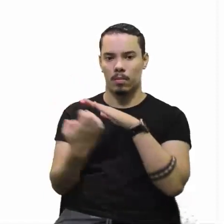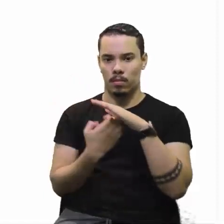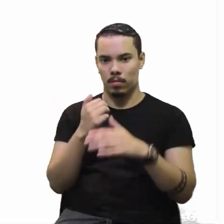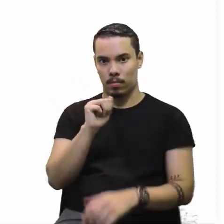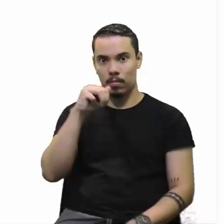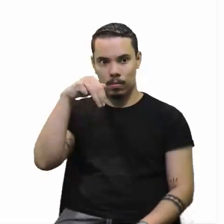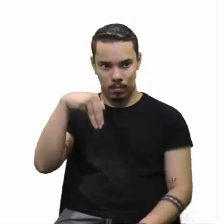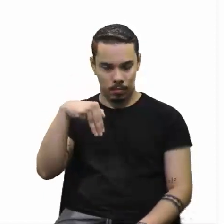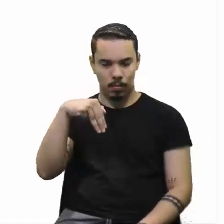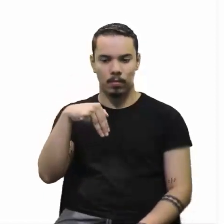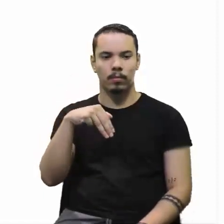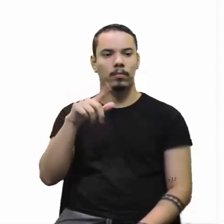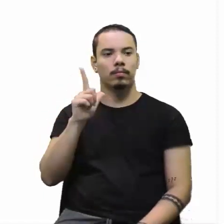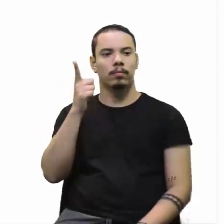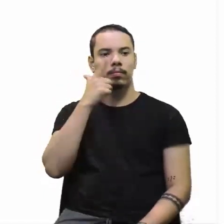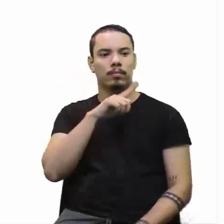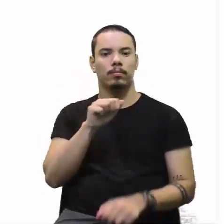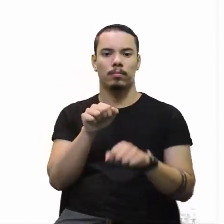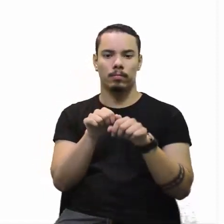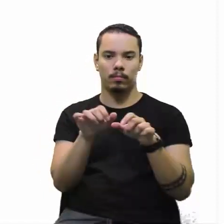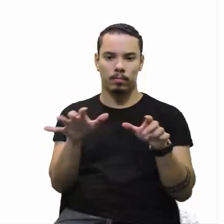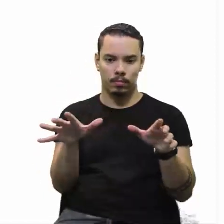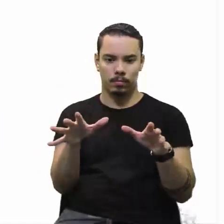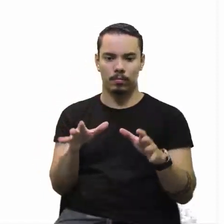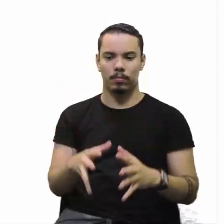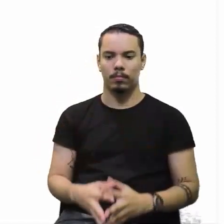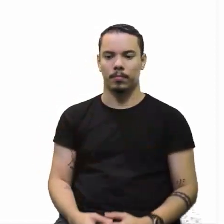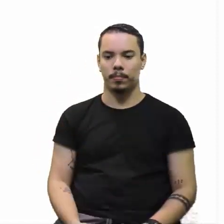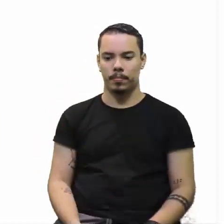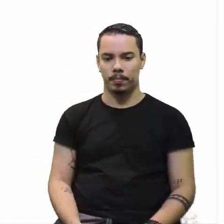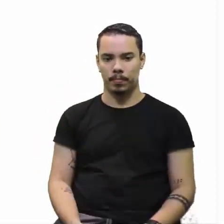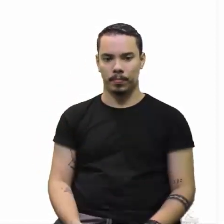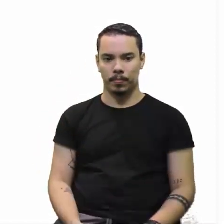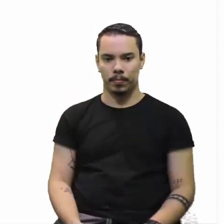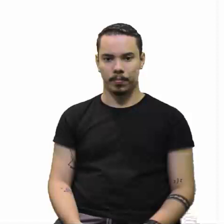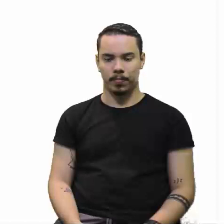justamente, transmite com comprimento de onda de 200 metros.